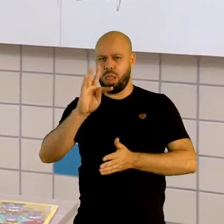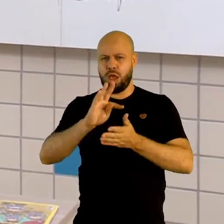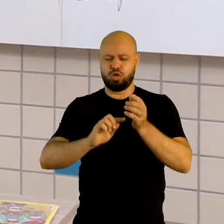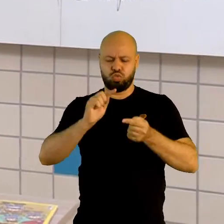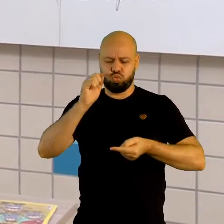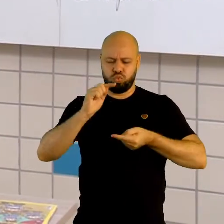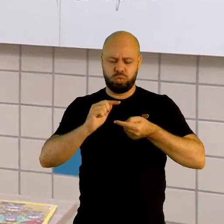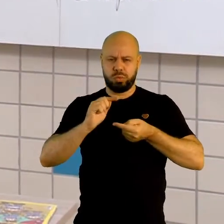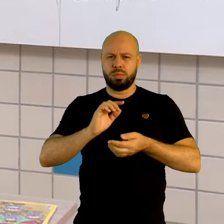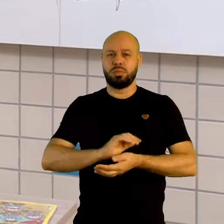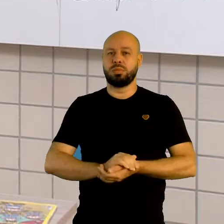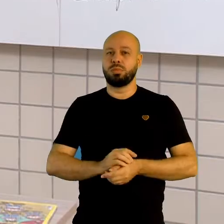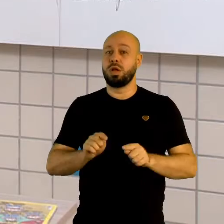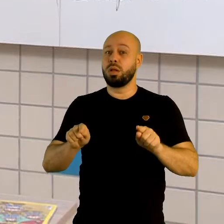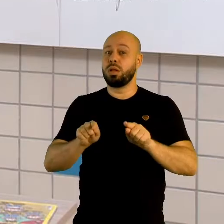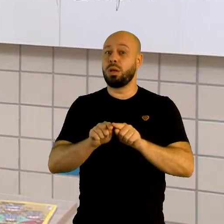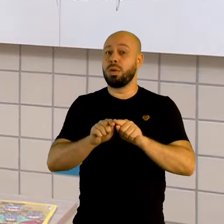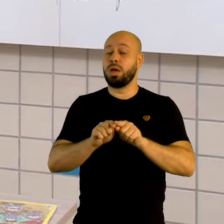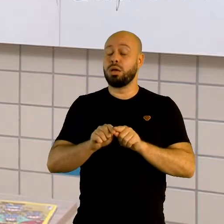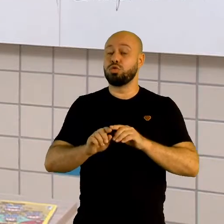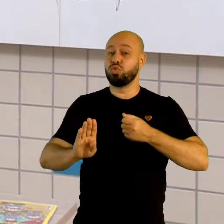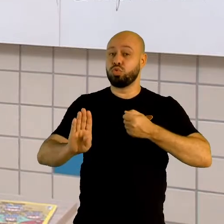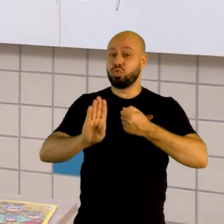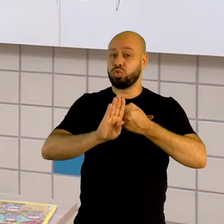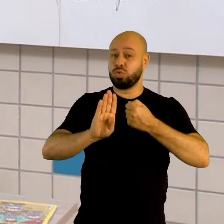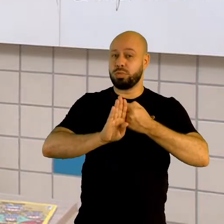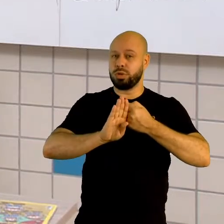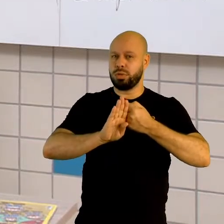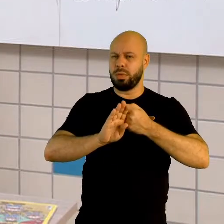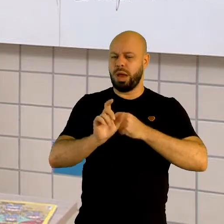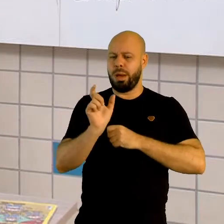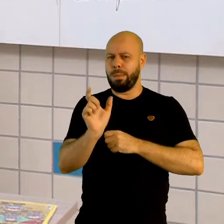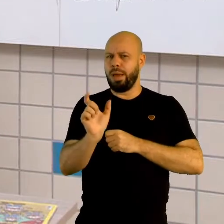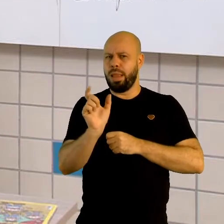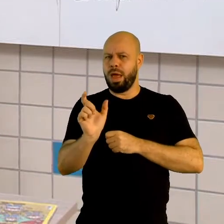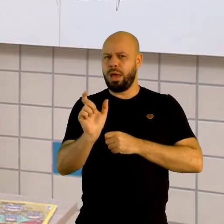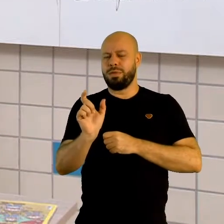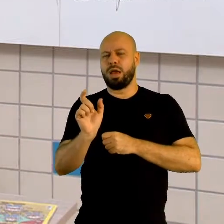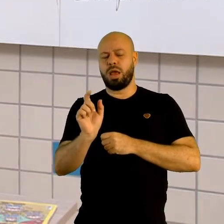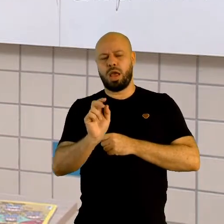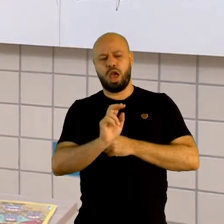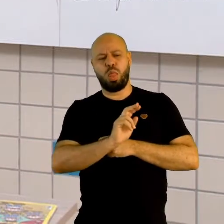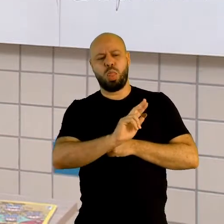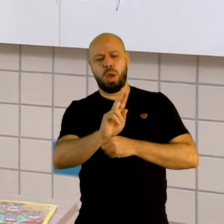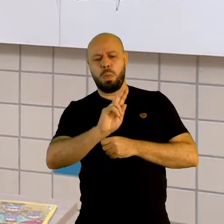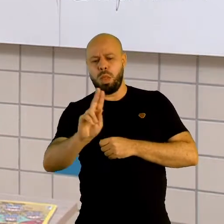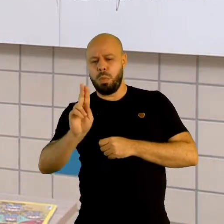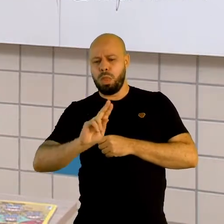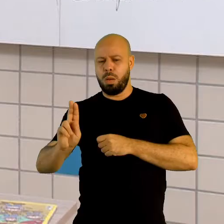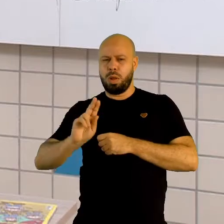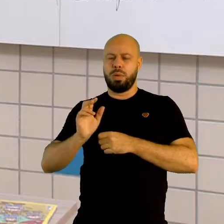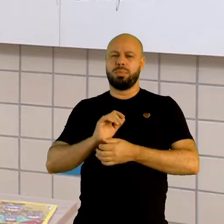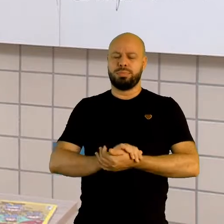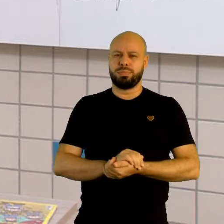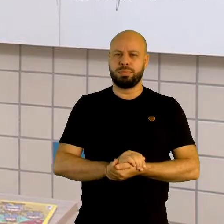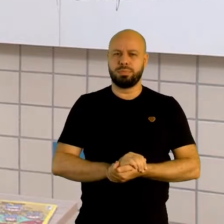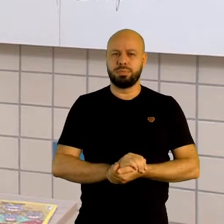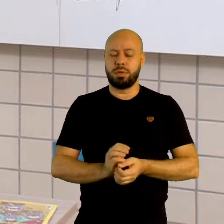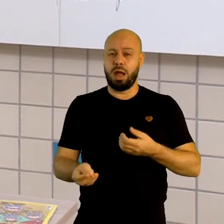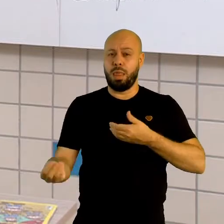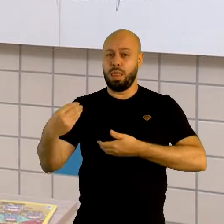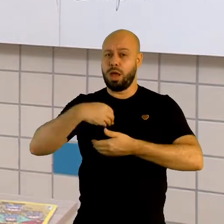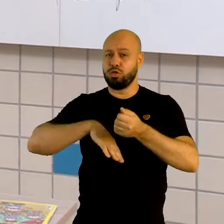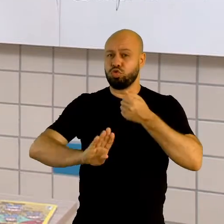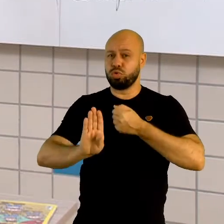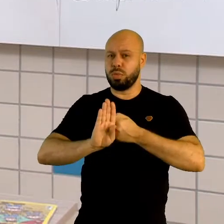aprendemos também sobre substantivos, que são palavras que nomeiam seres, ações. Dentro de substantivos, nós